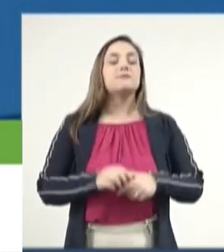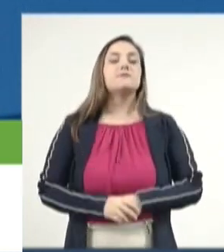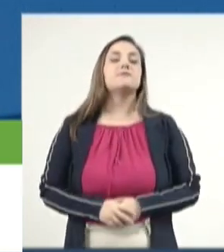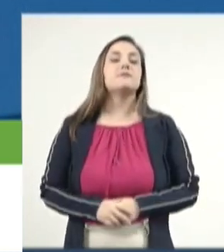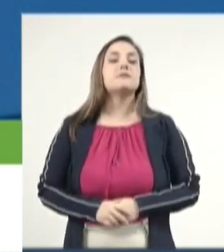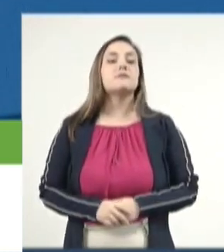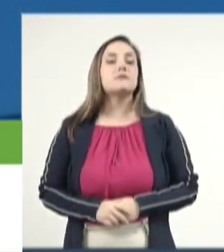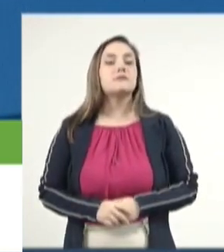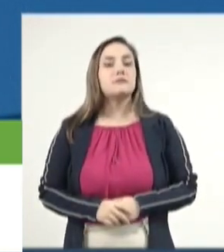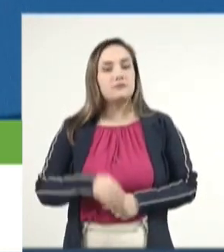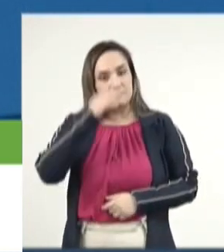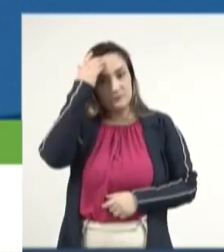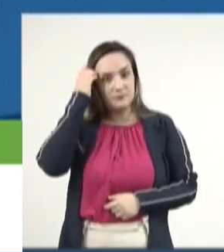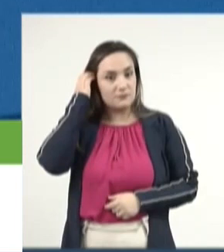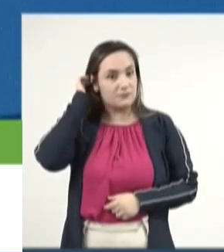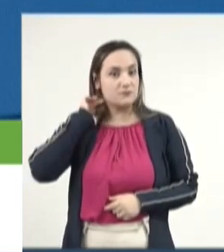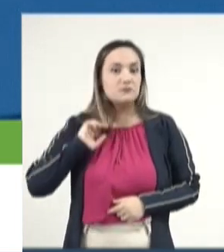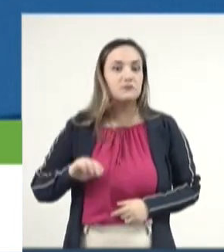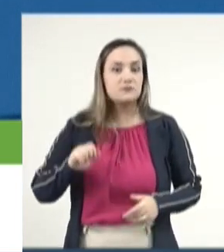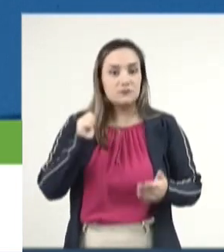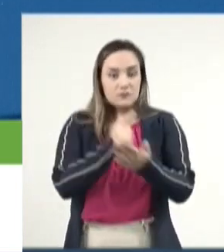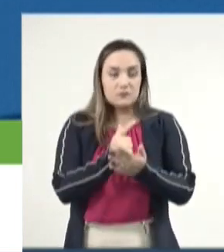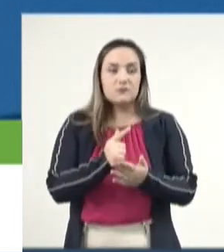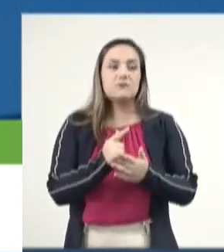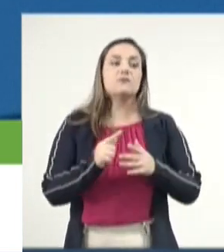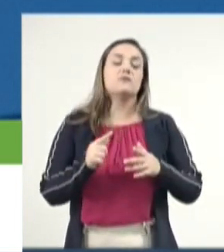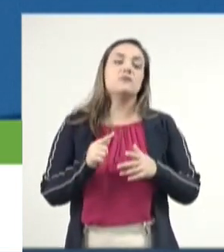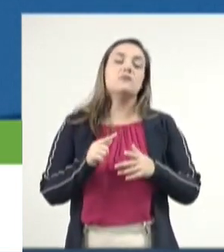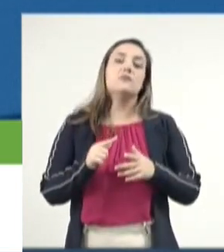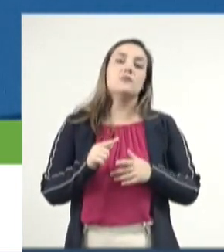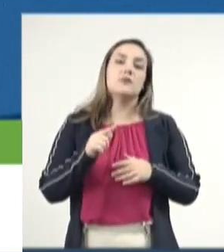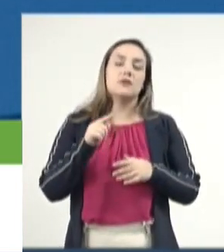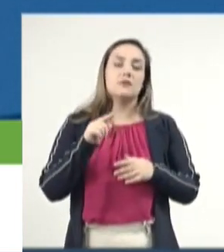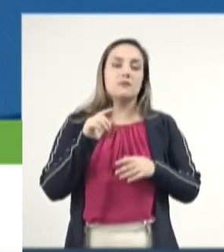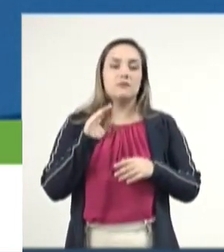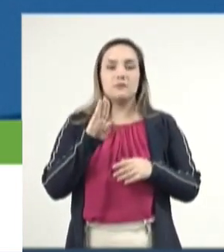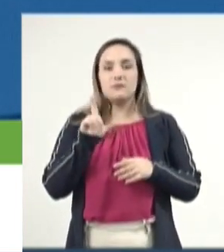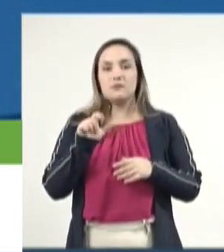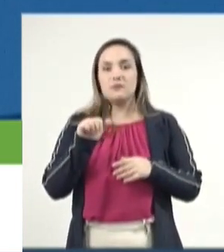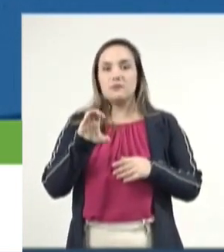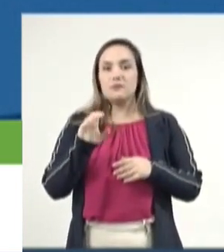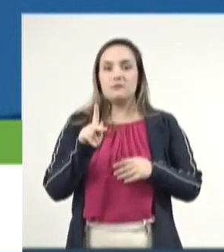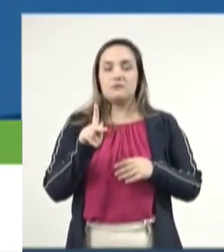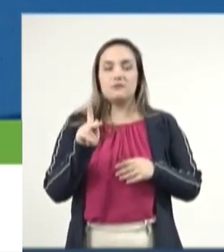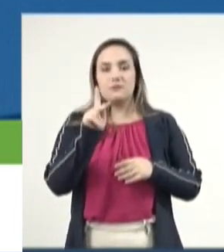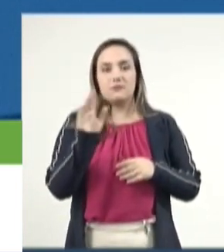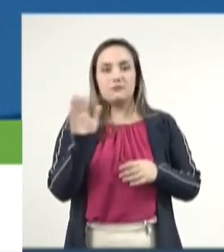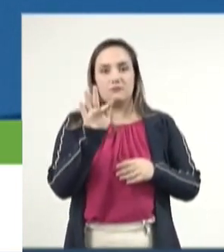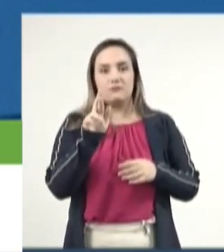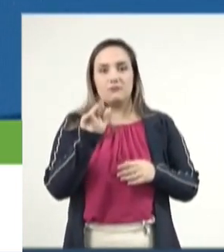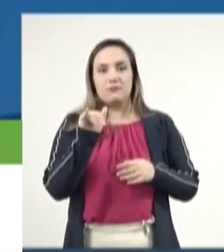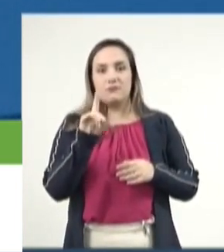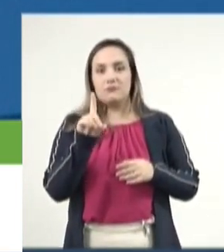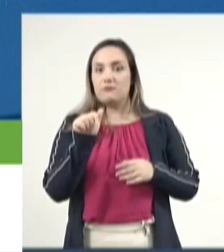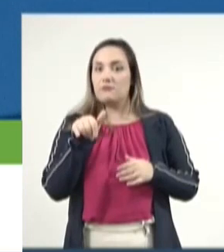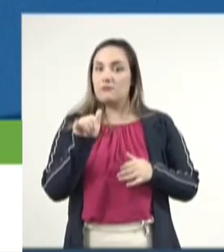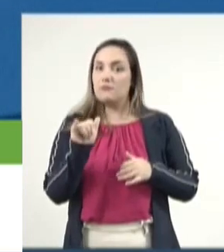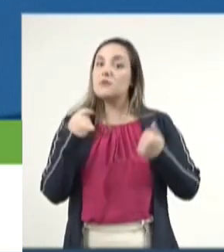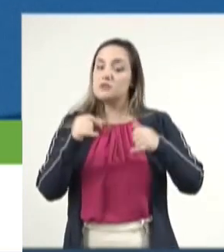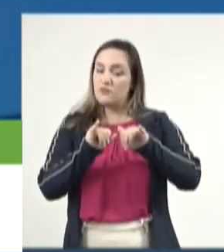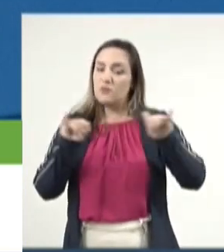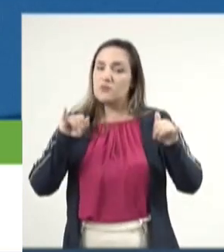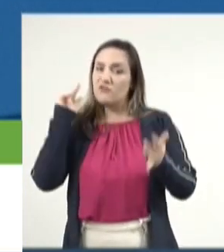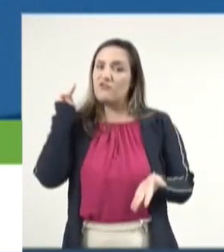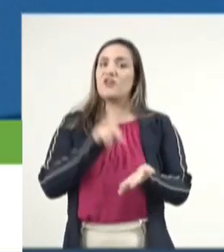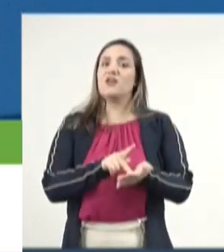aderirem à temporada de compras no estilo Black Friday ficam comprometidos a fornecer informações verdadeiras,